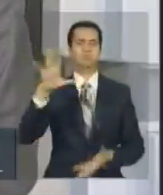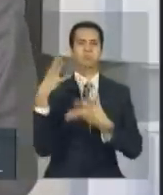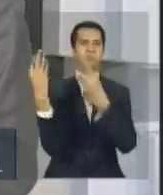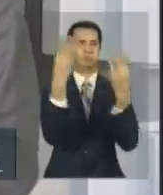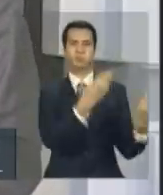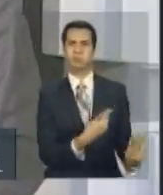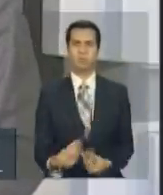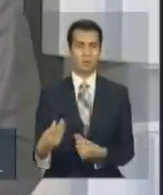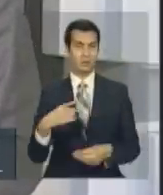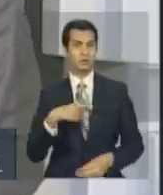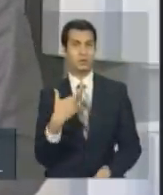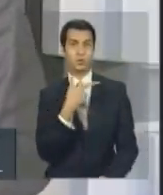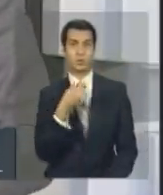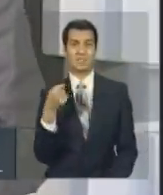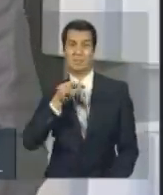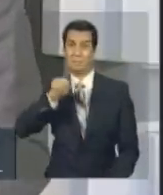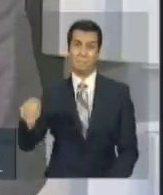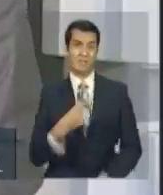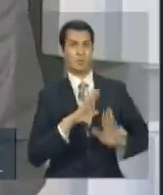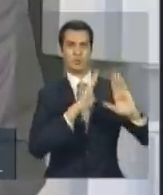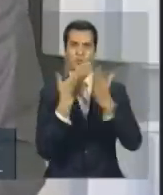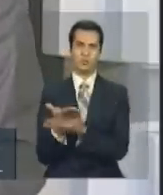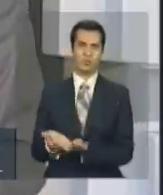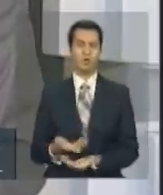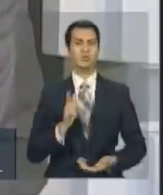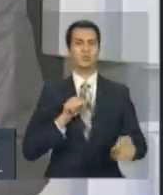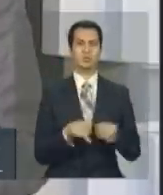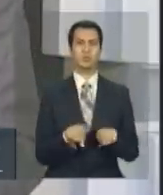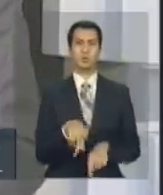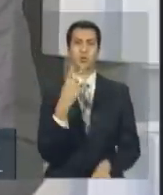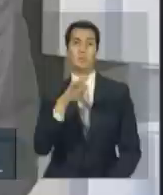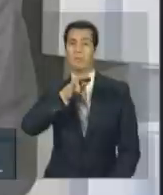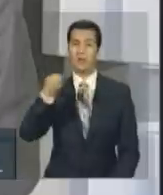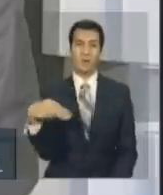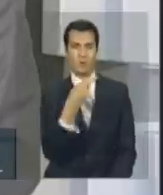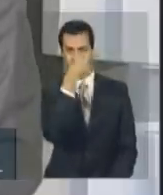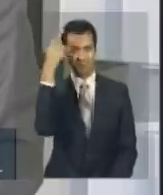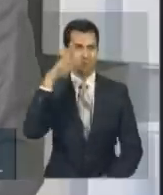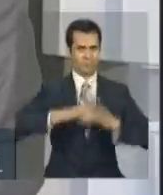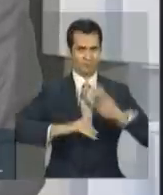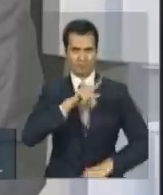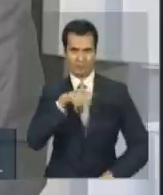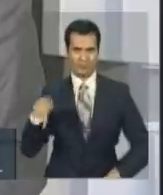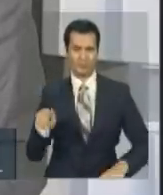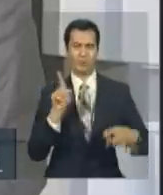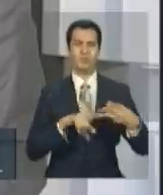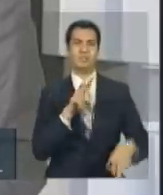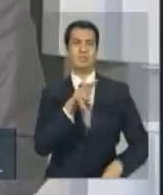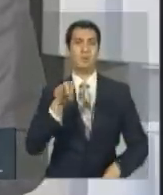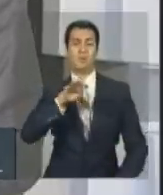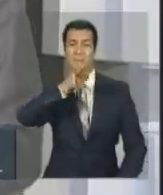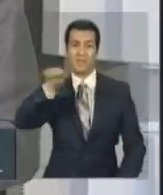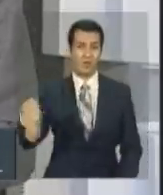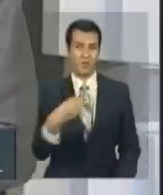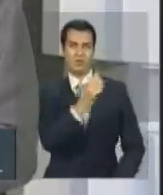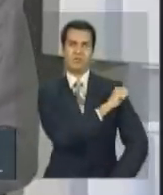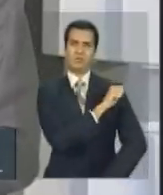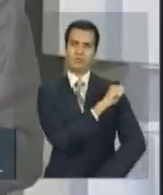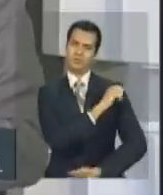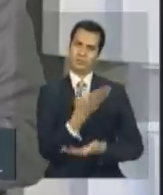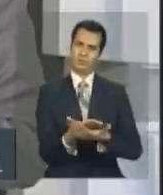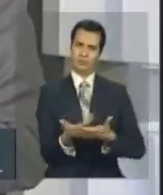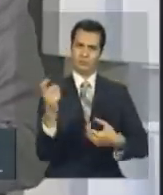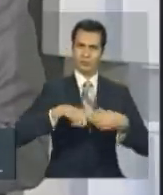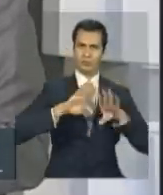mil escolas no país, mais de 2 milhões de professores, mais de 50 milhões de estudantes, e não é fácil do